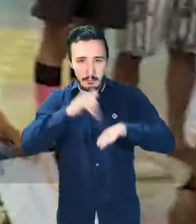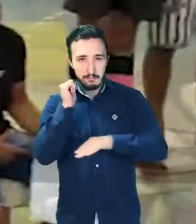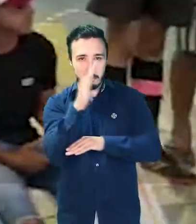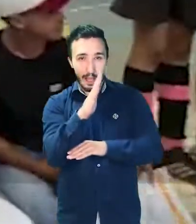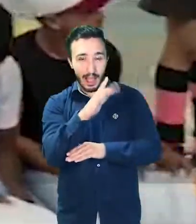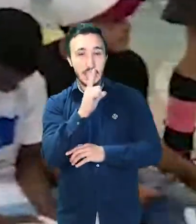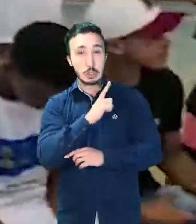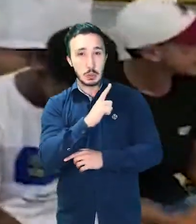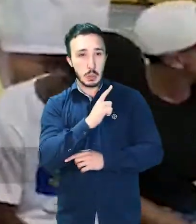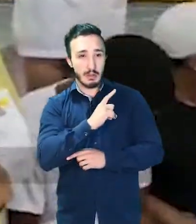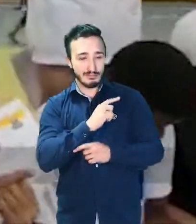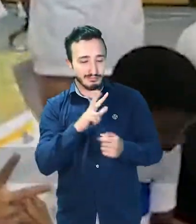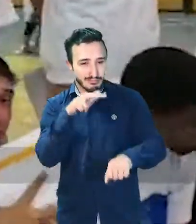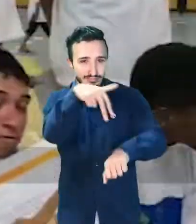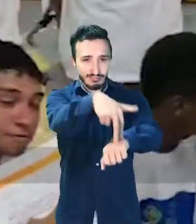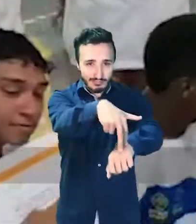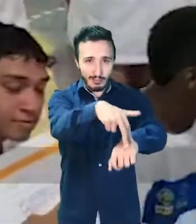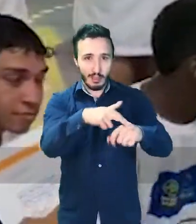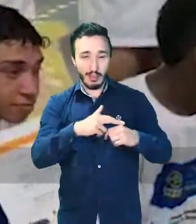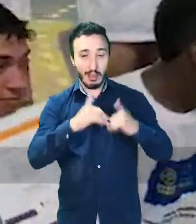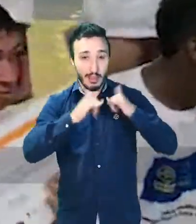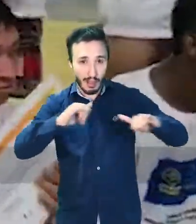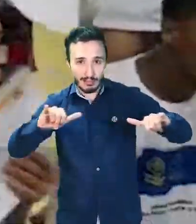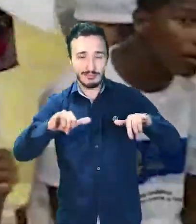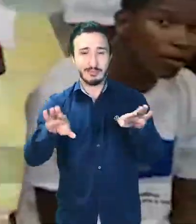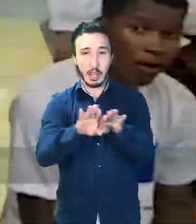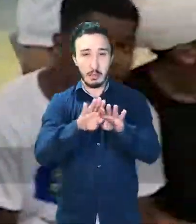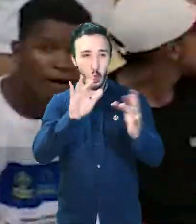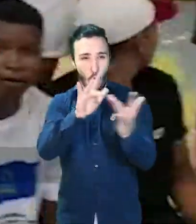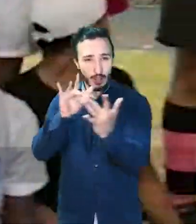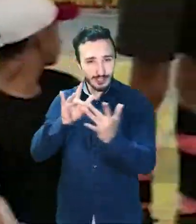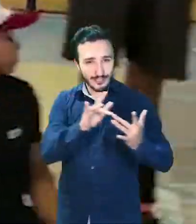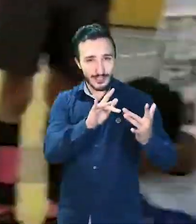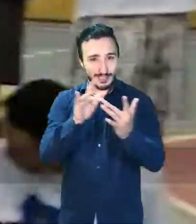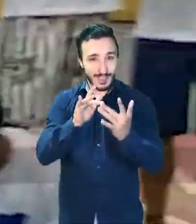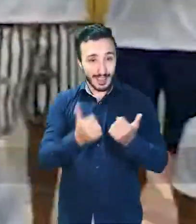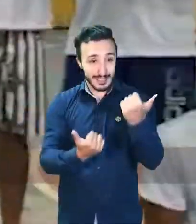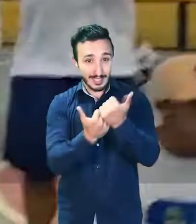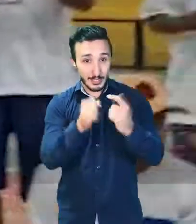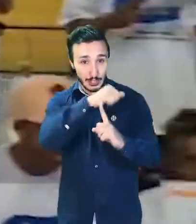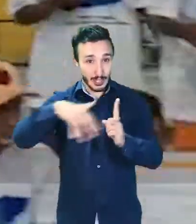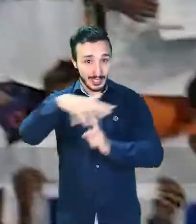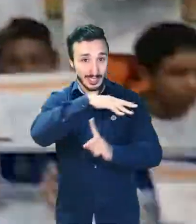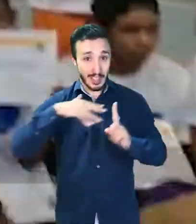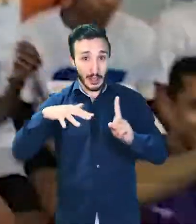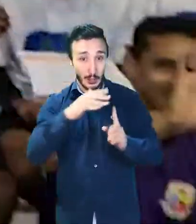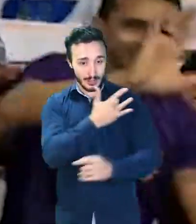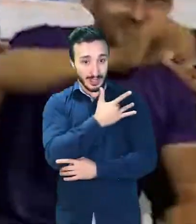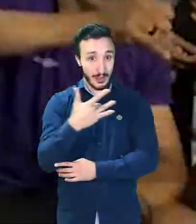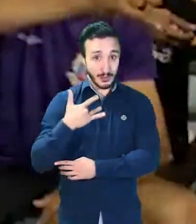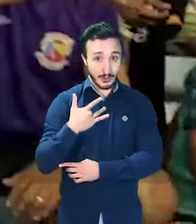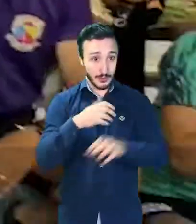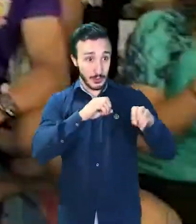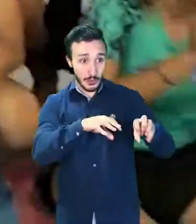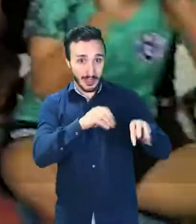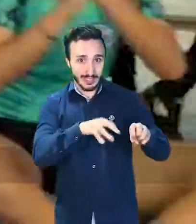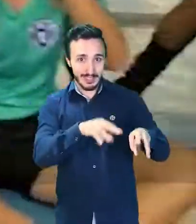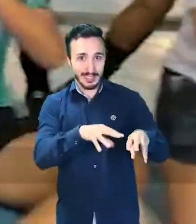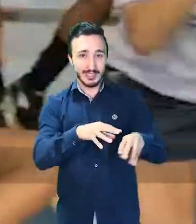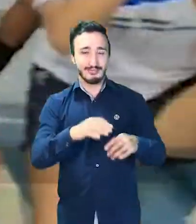para levar cada vez mais energia firme, conectividade, assistência social,